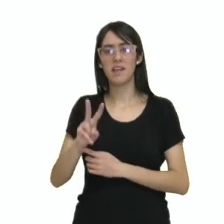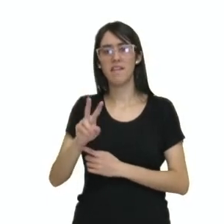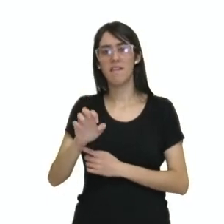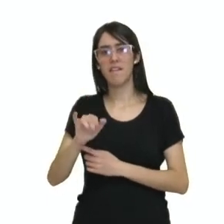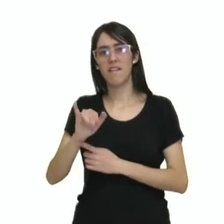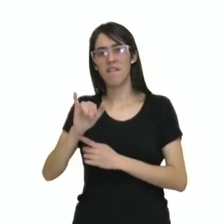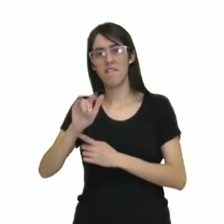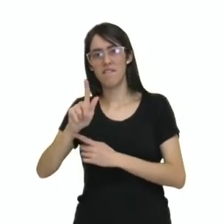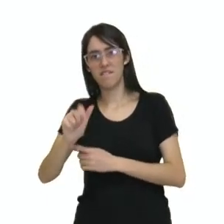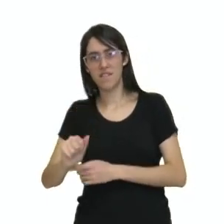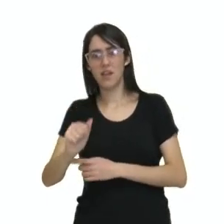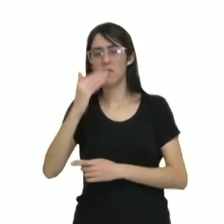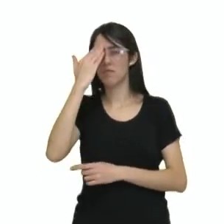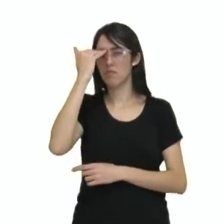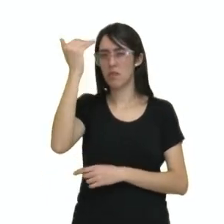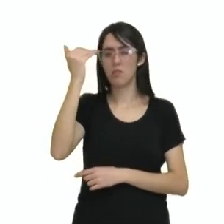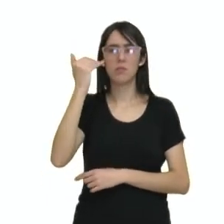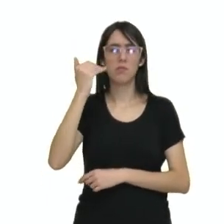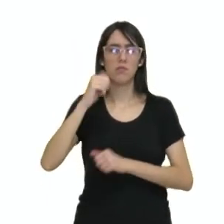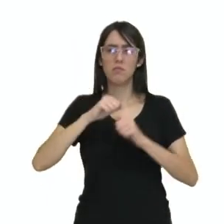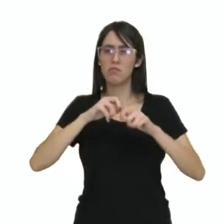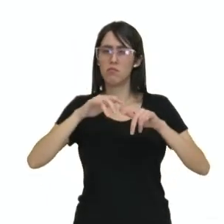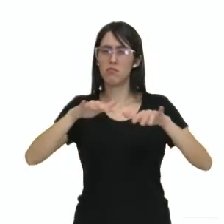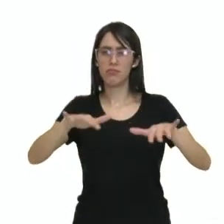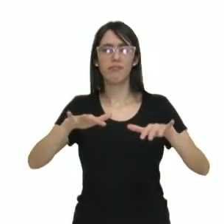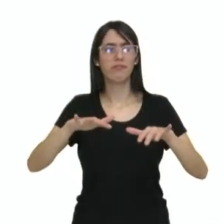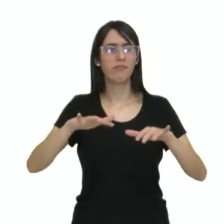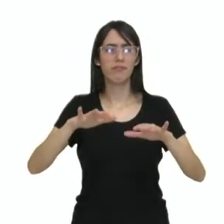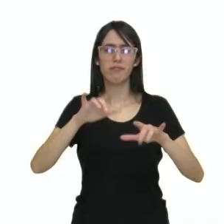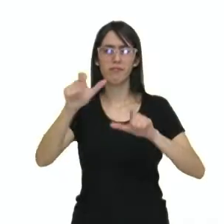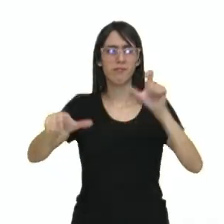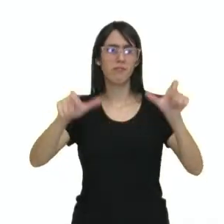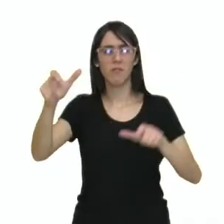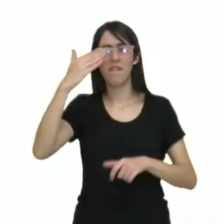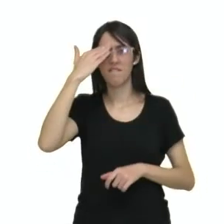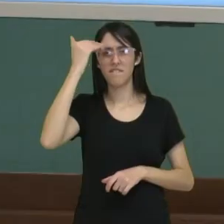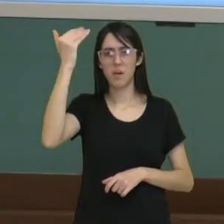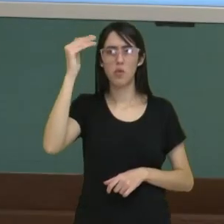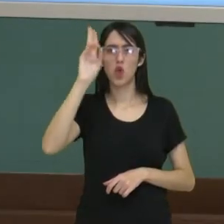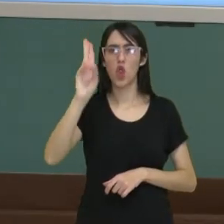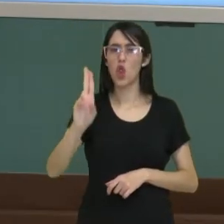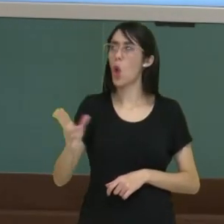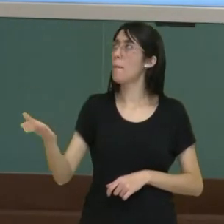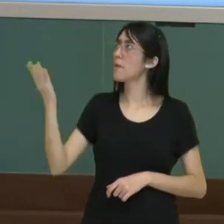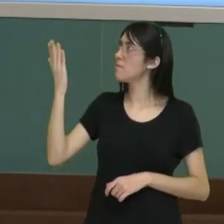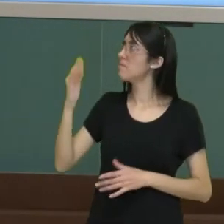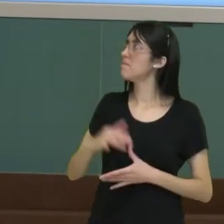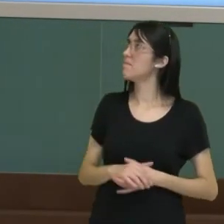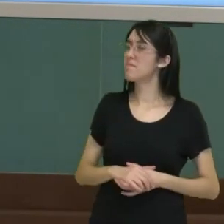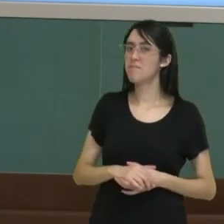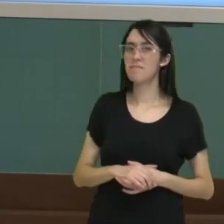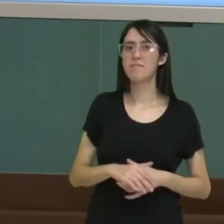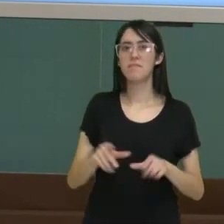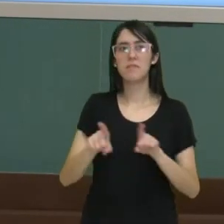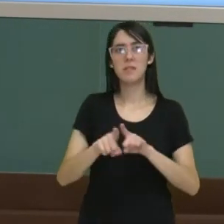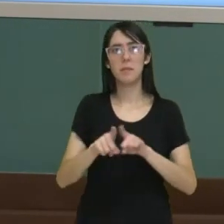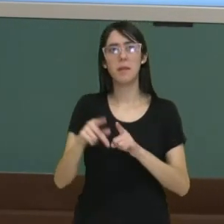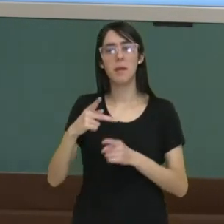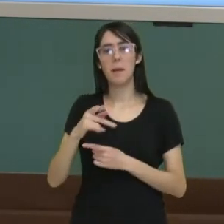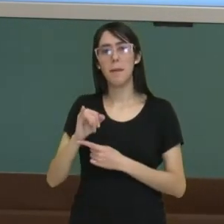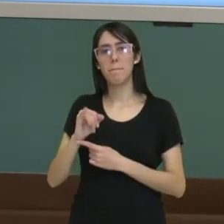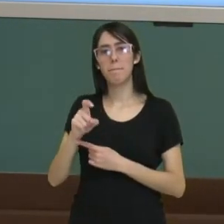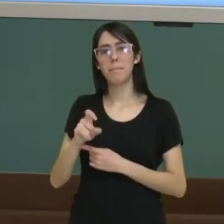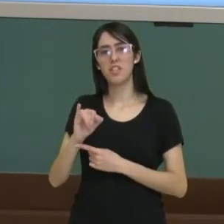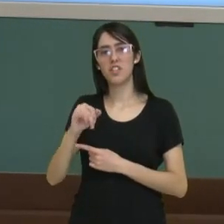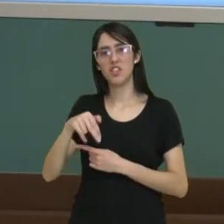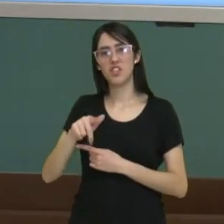do Manuel de Nóbrega, Carmen Miranda e Aurora Miranda, que eram irmãs, o Pixinguinha também ali